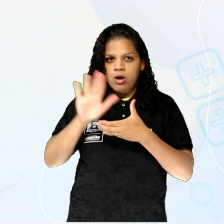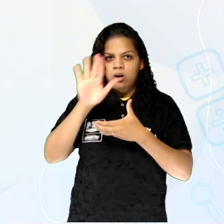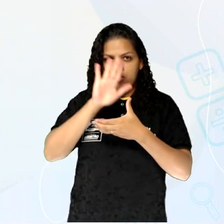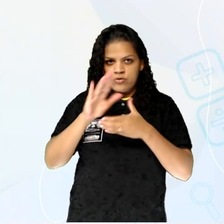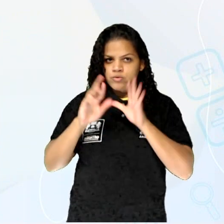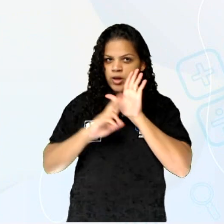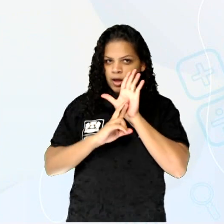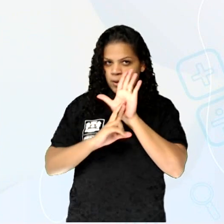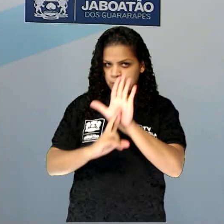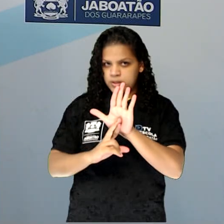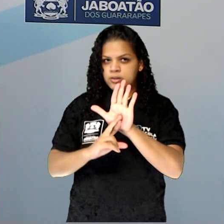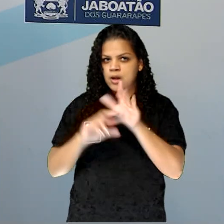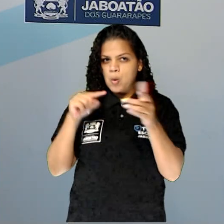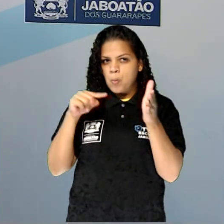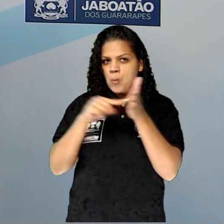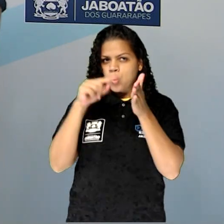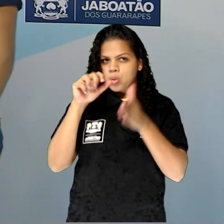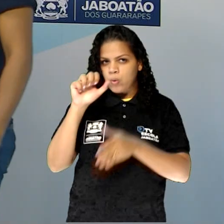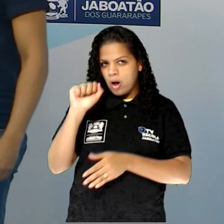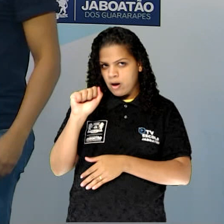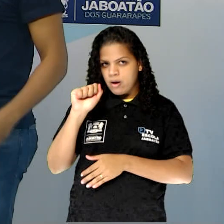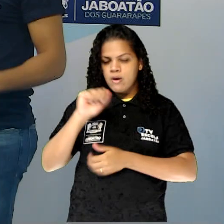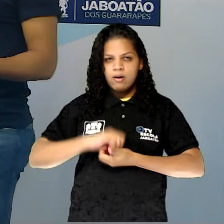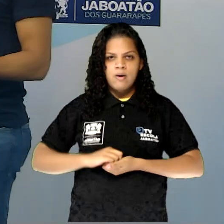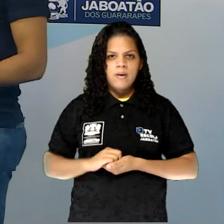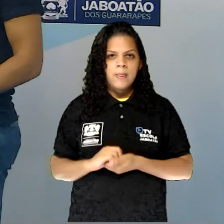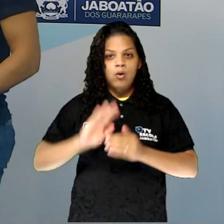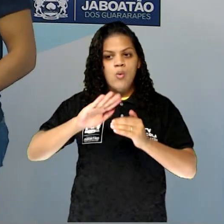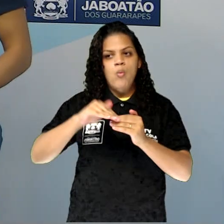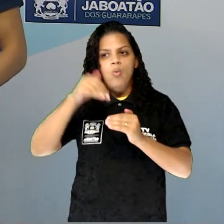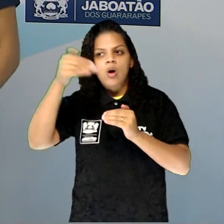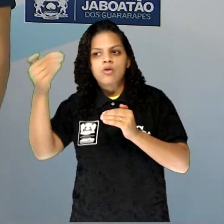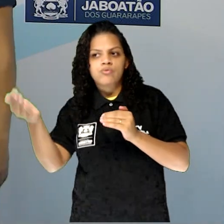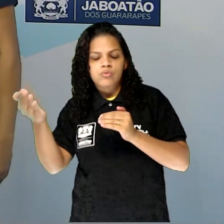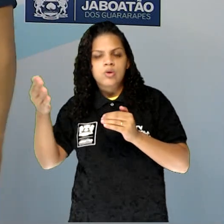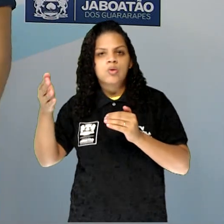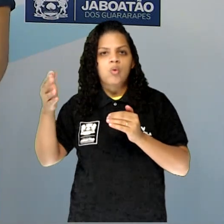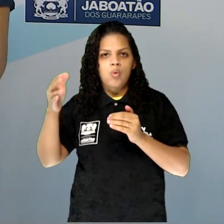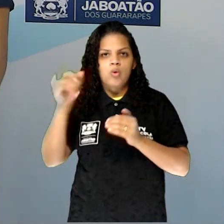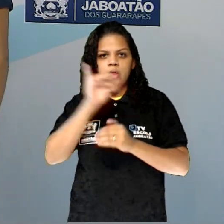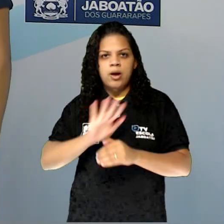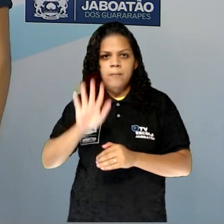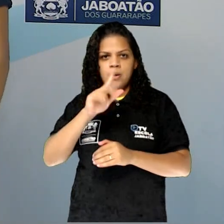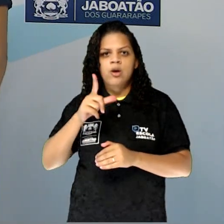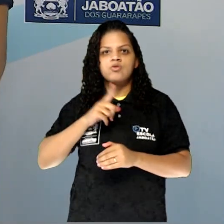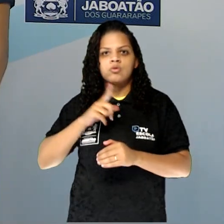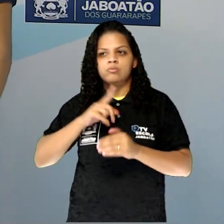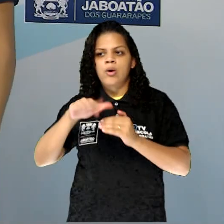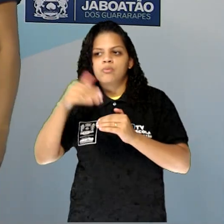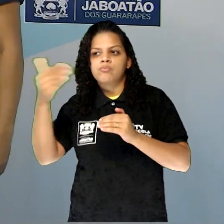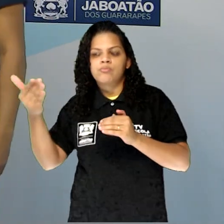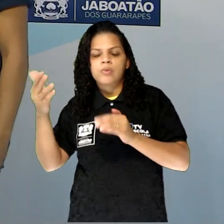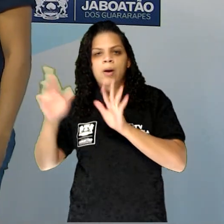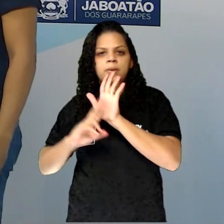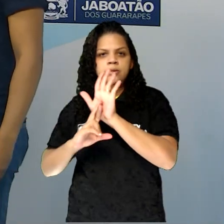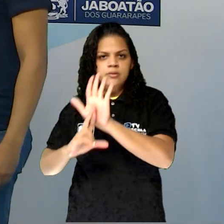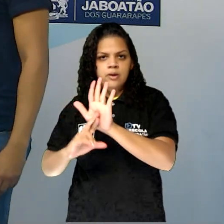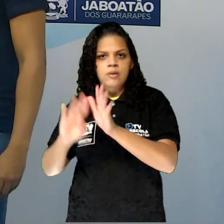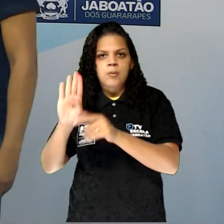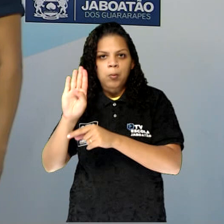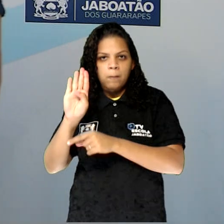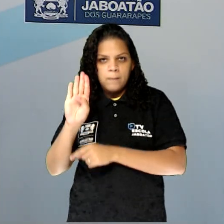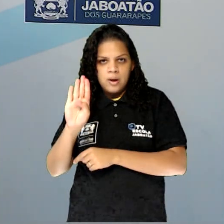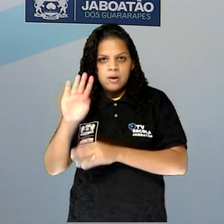representado aqui pelo ponto a o exterior da figura está representado aqui pelo.